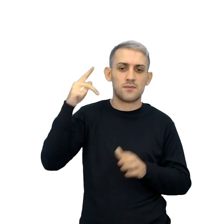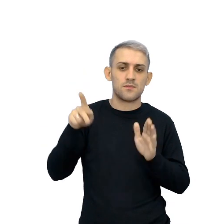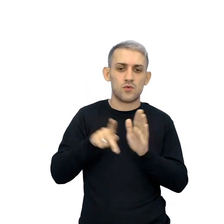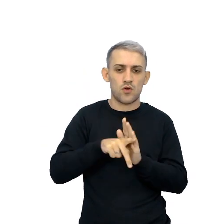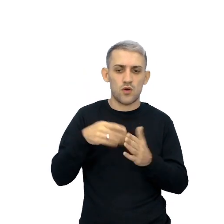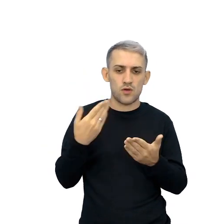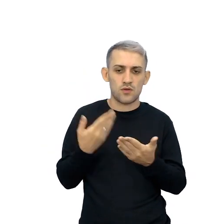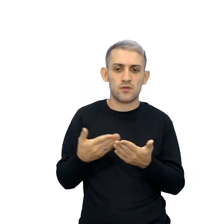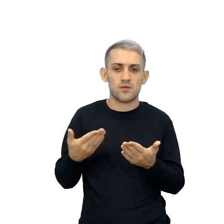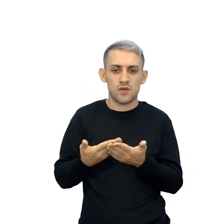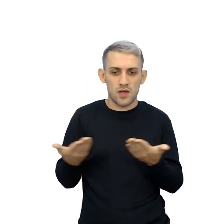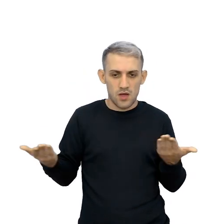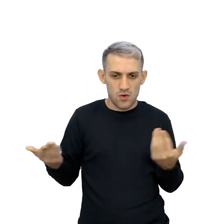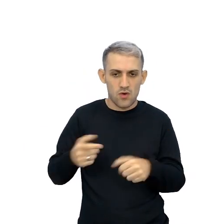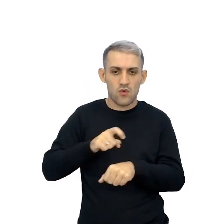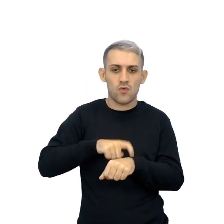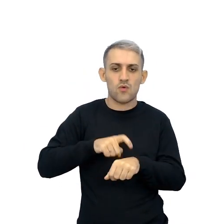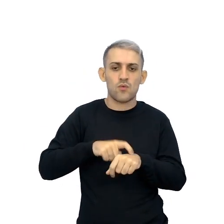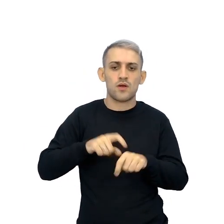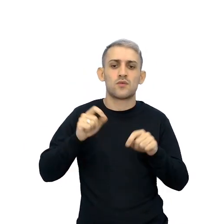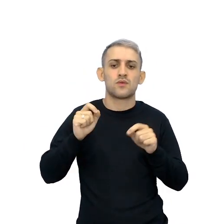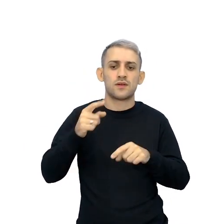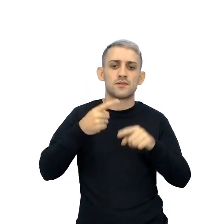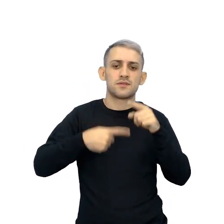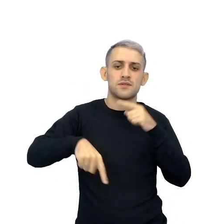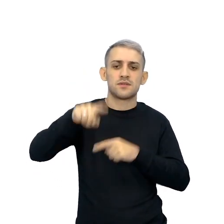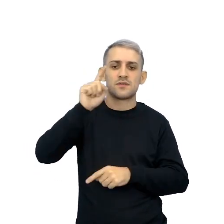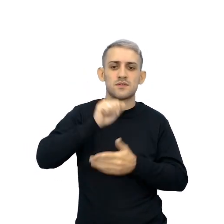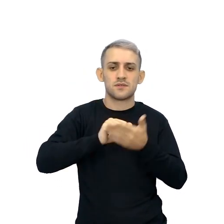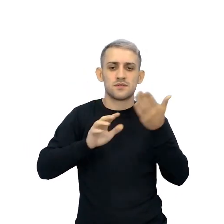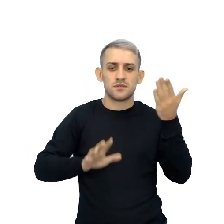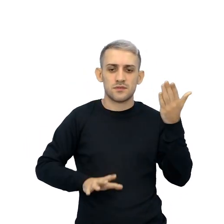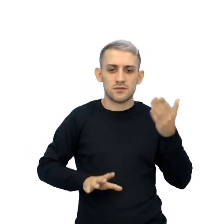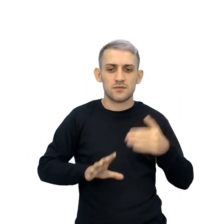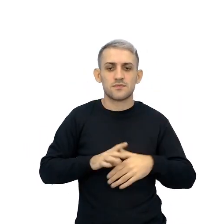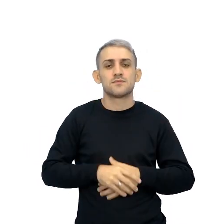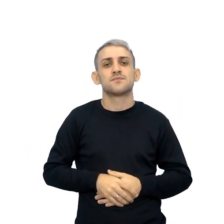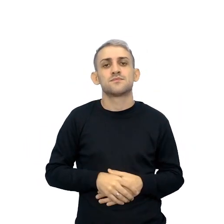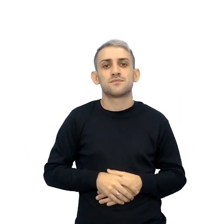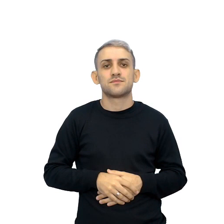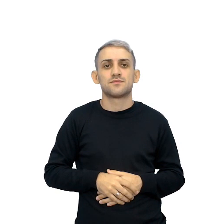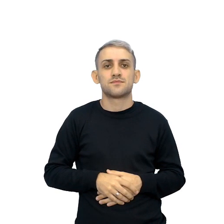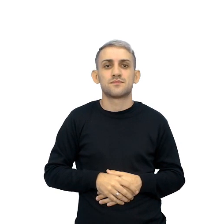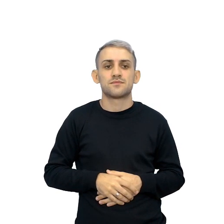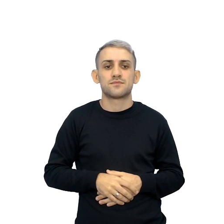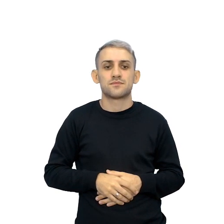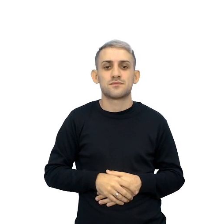nesse momento aí do desenvolvimento da atividade.